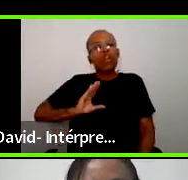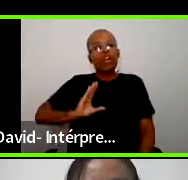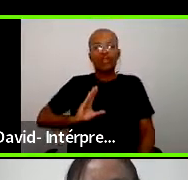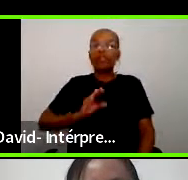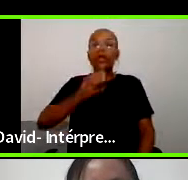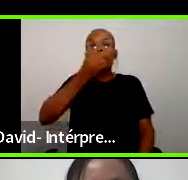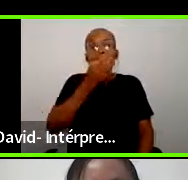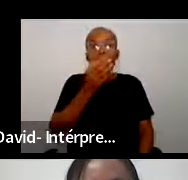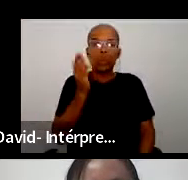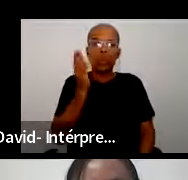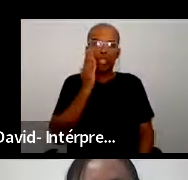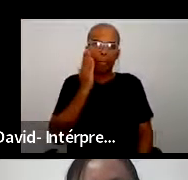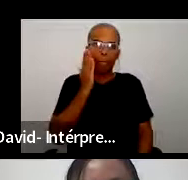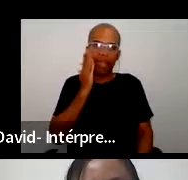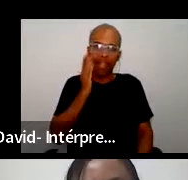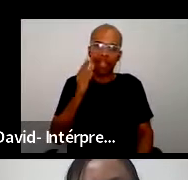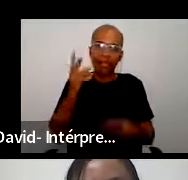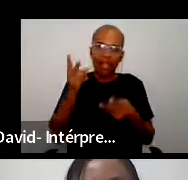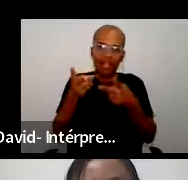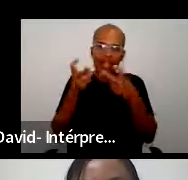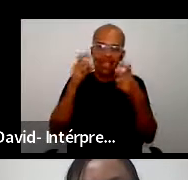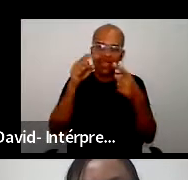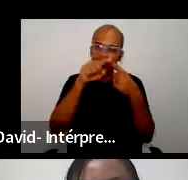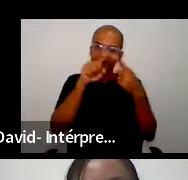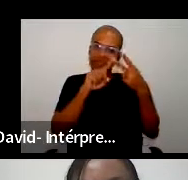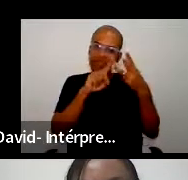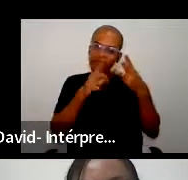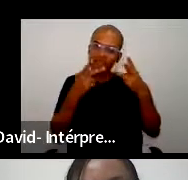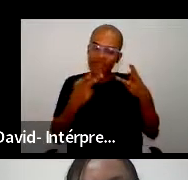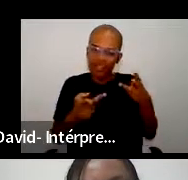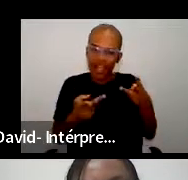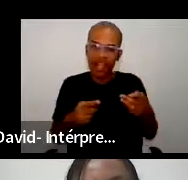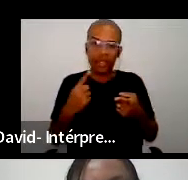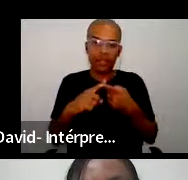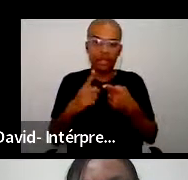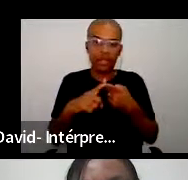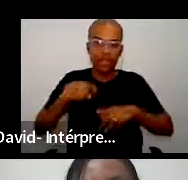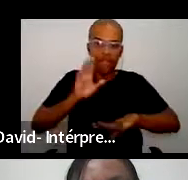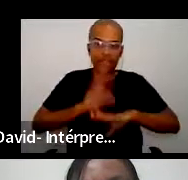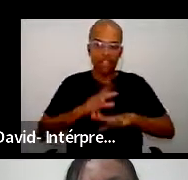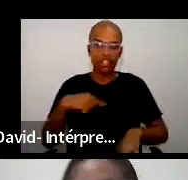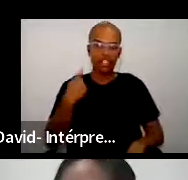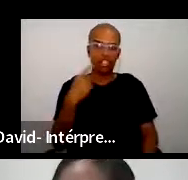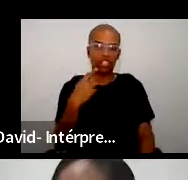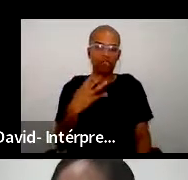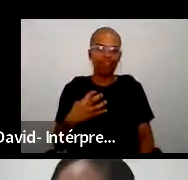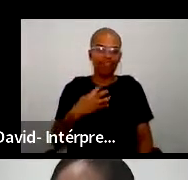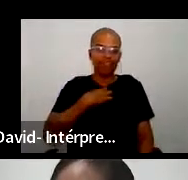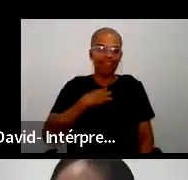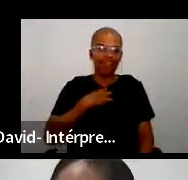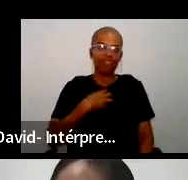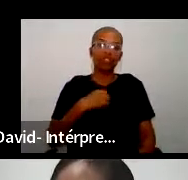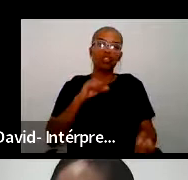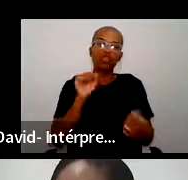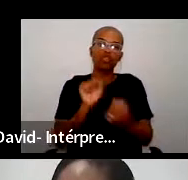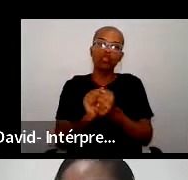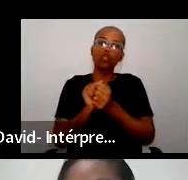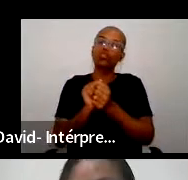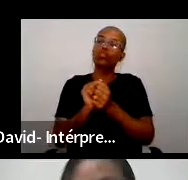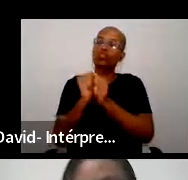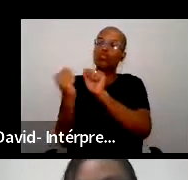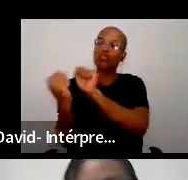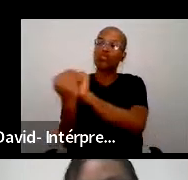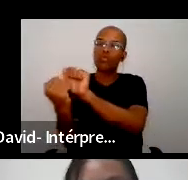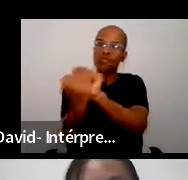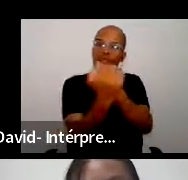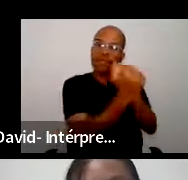ouvir fala como as de vocês, porque elas fazem com que a gente se sinta junto a outras pessoas que